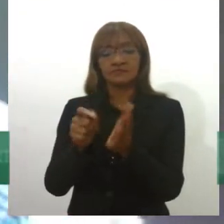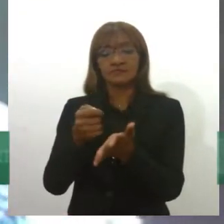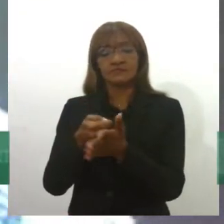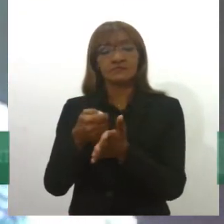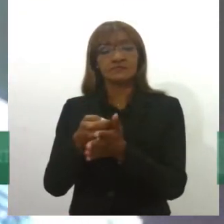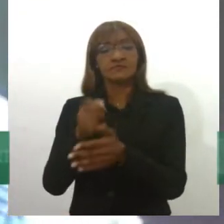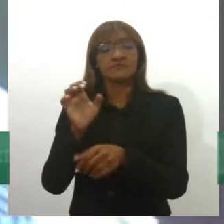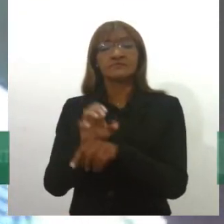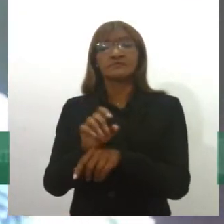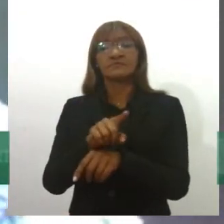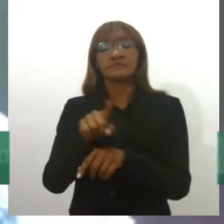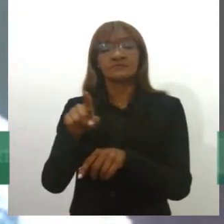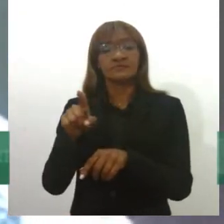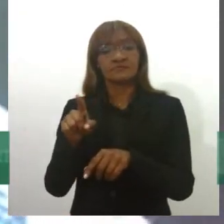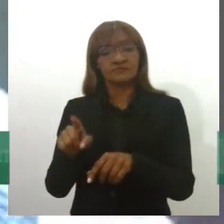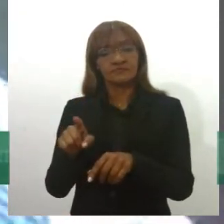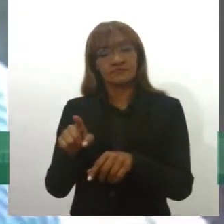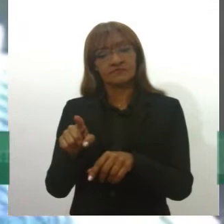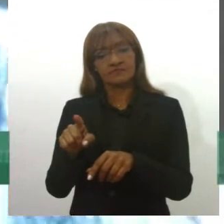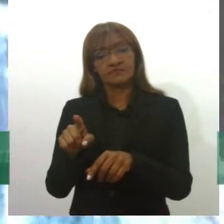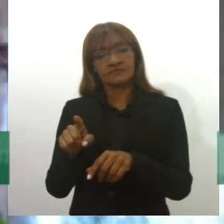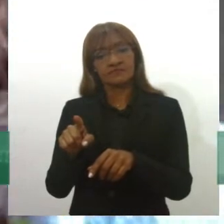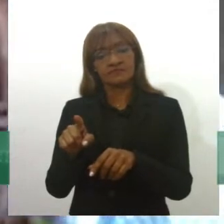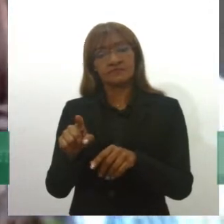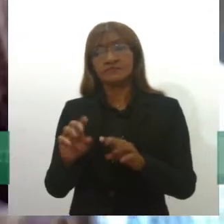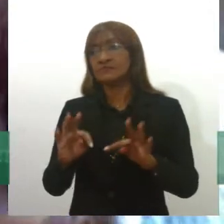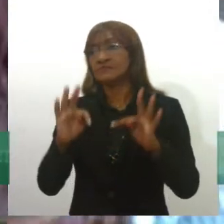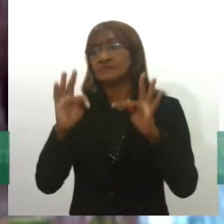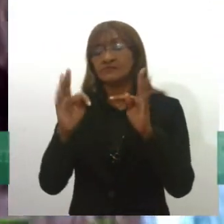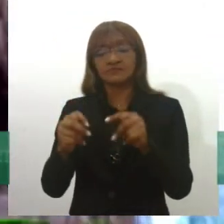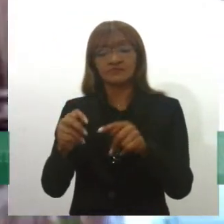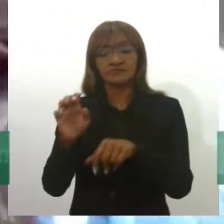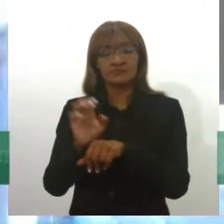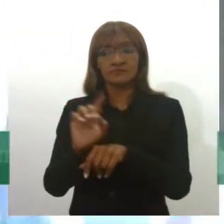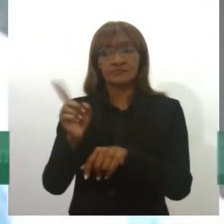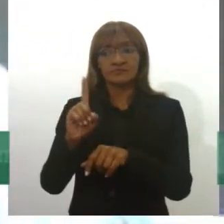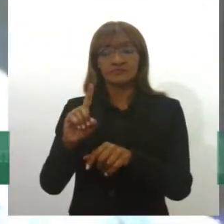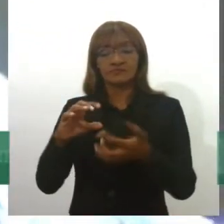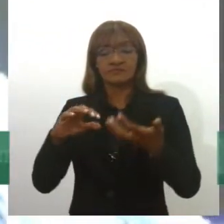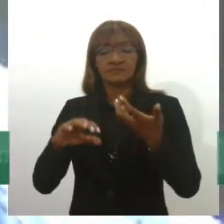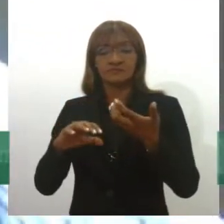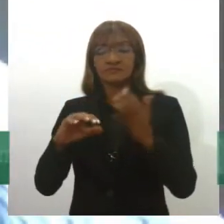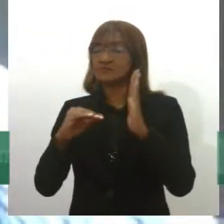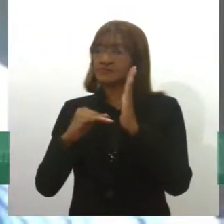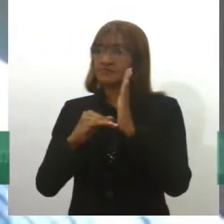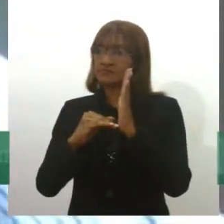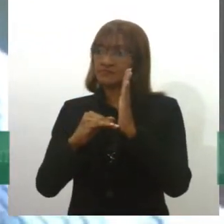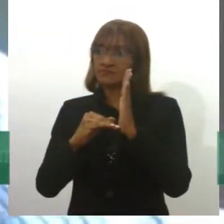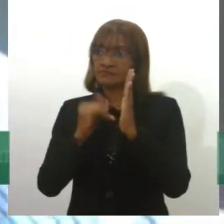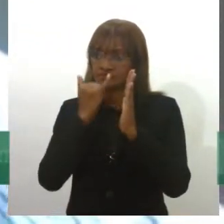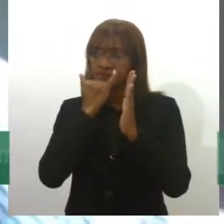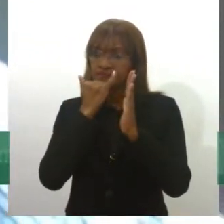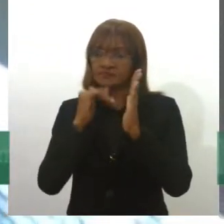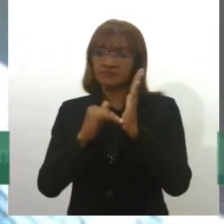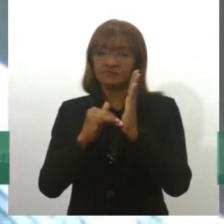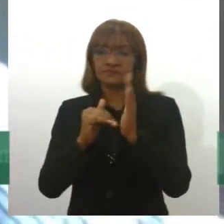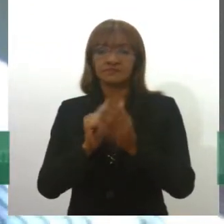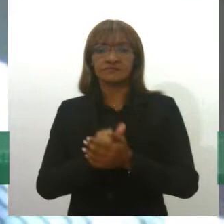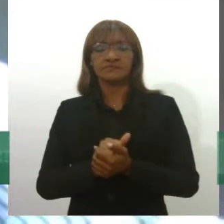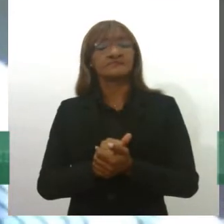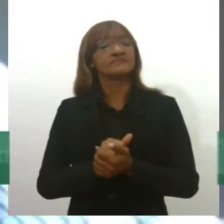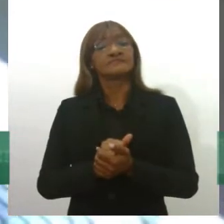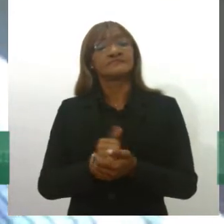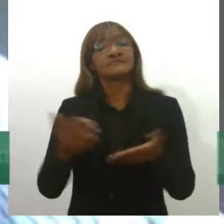que deveria ser... que tem que ser uma decisão dos estados e não do Congresso Nacional. Então, o grande desafio agora